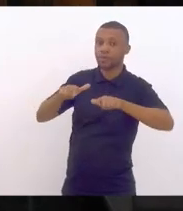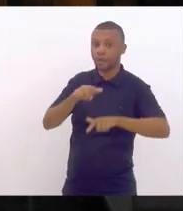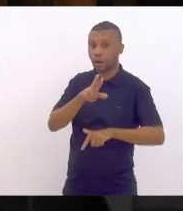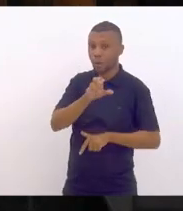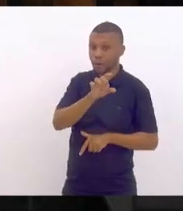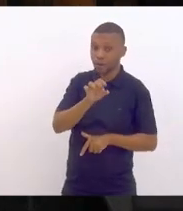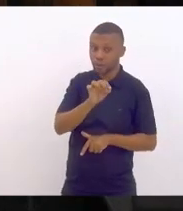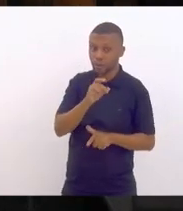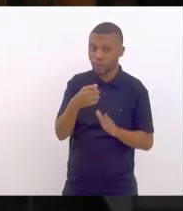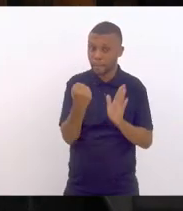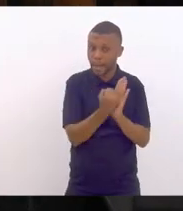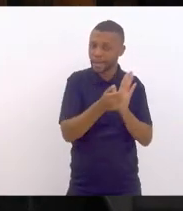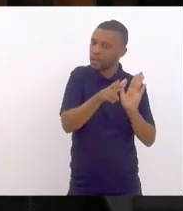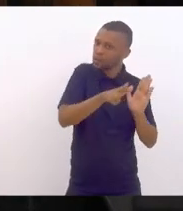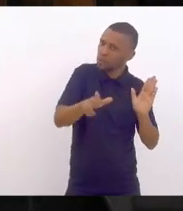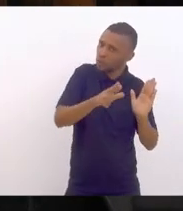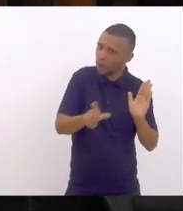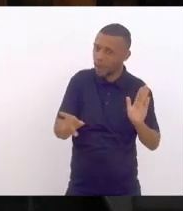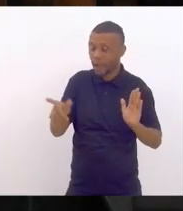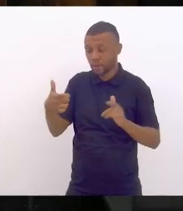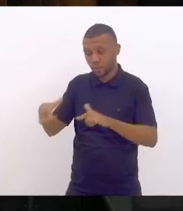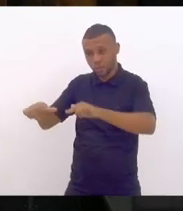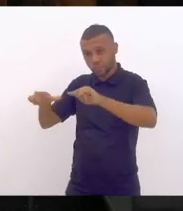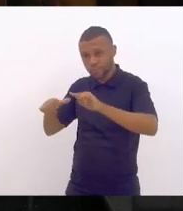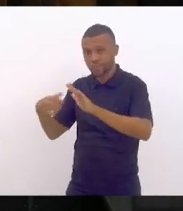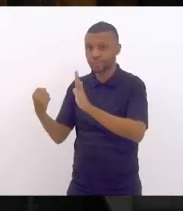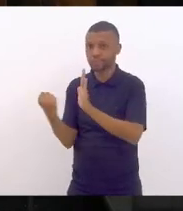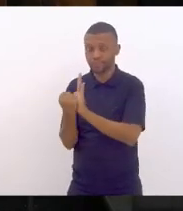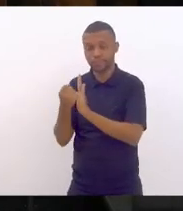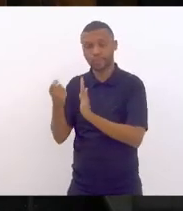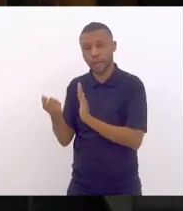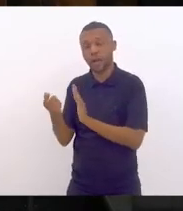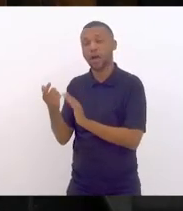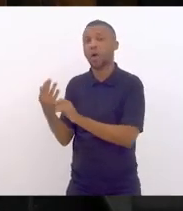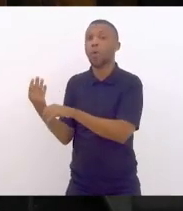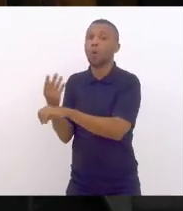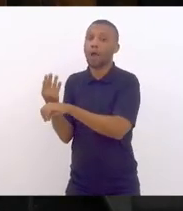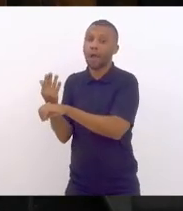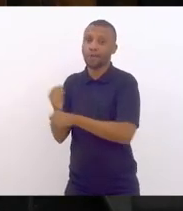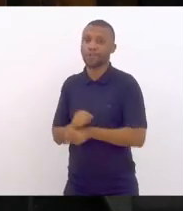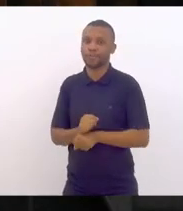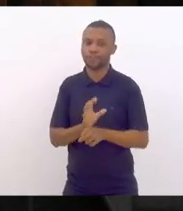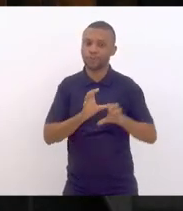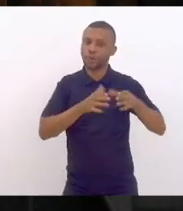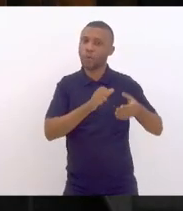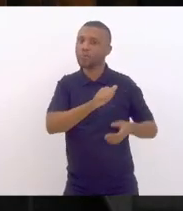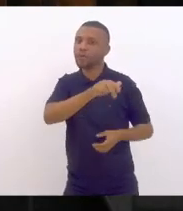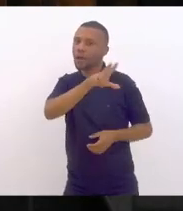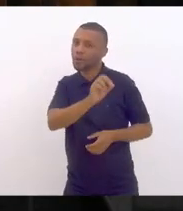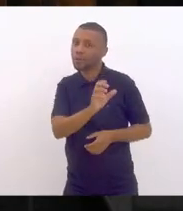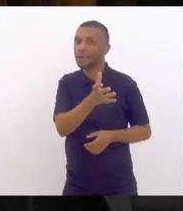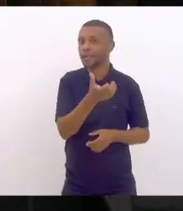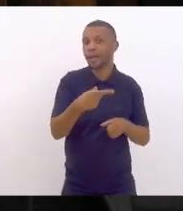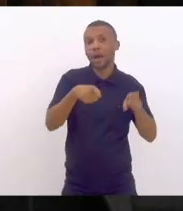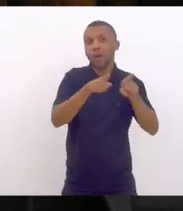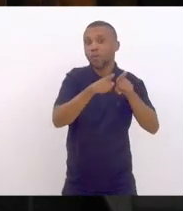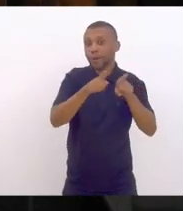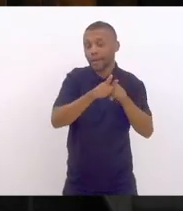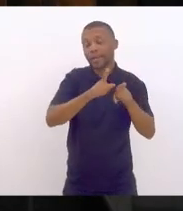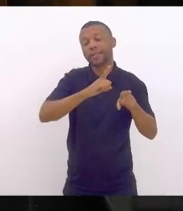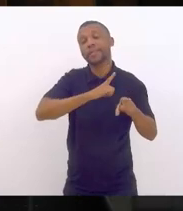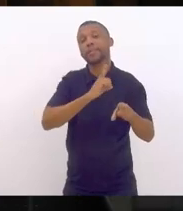o Enzo e sim da UERJ o corpo discente da uezo queria porque seria incorporado no